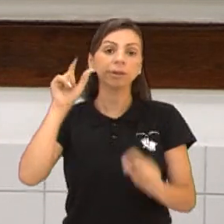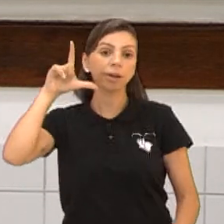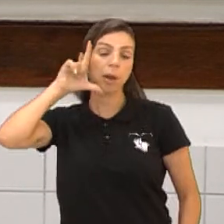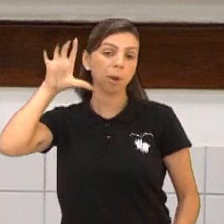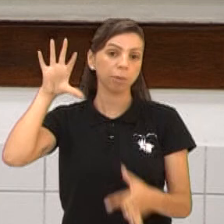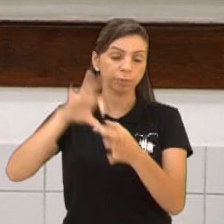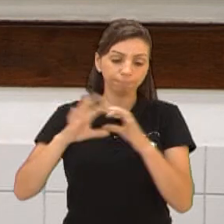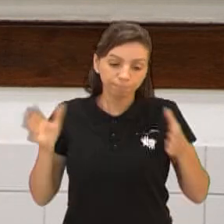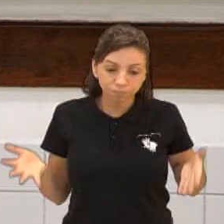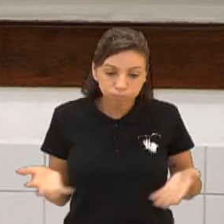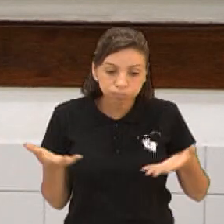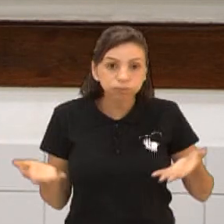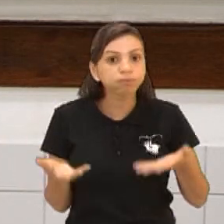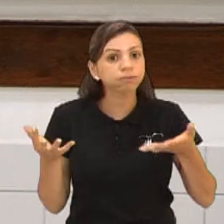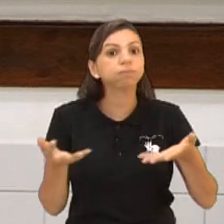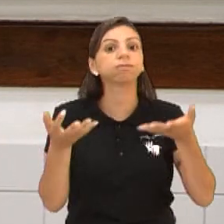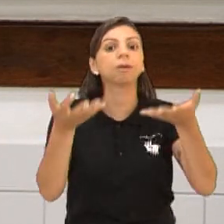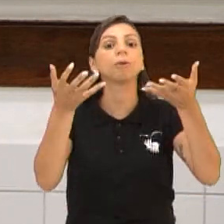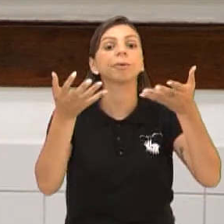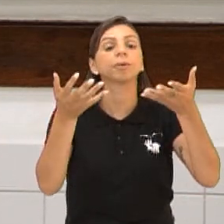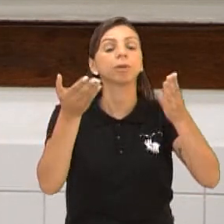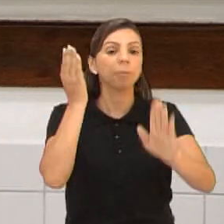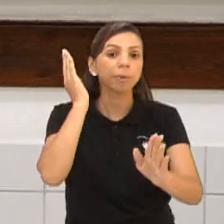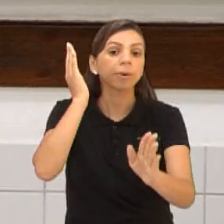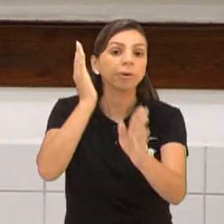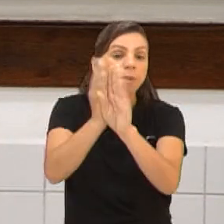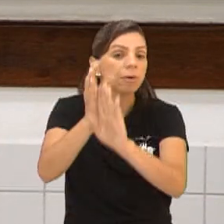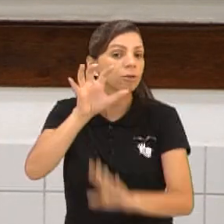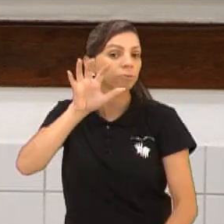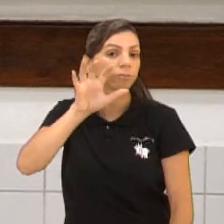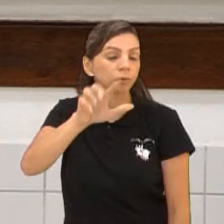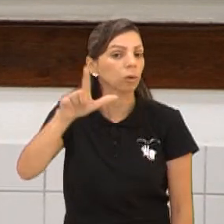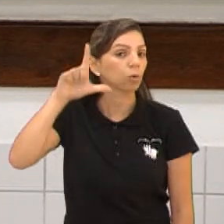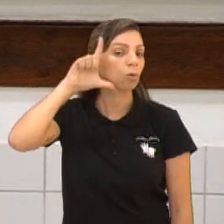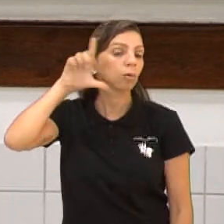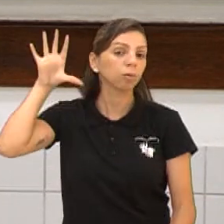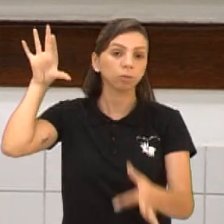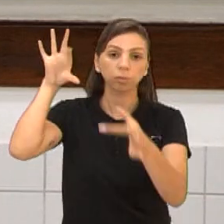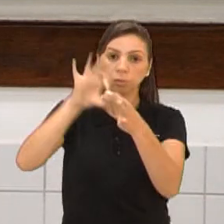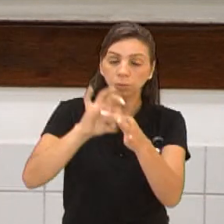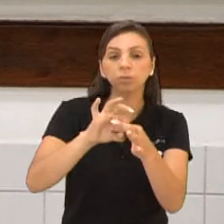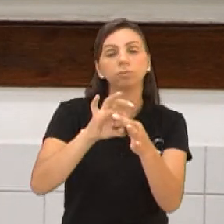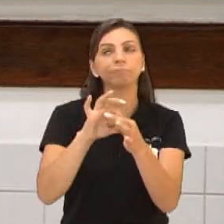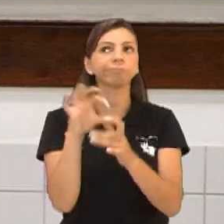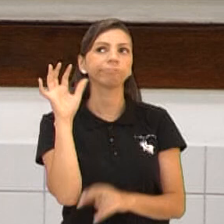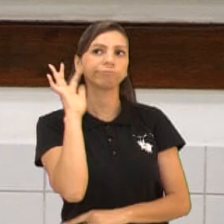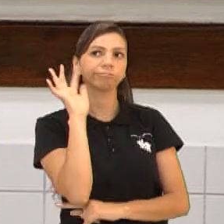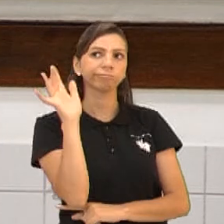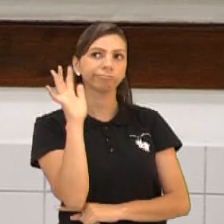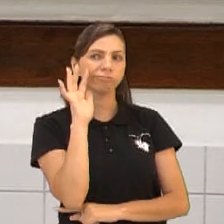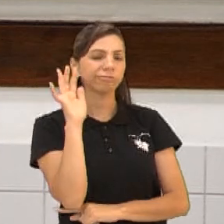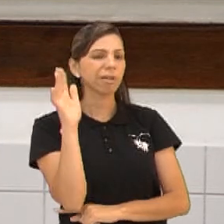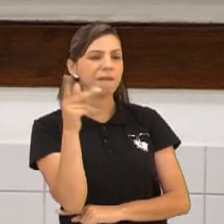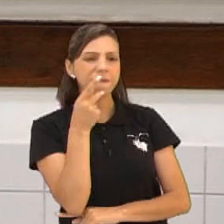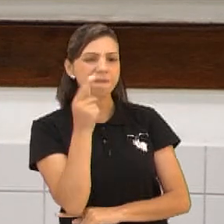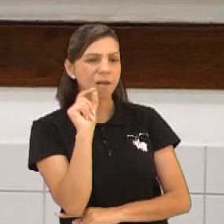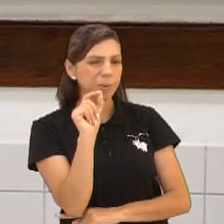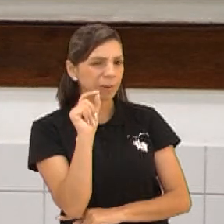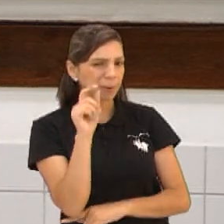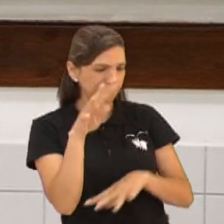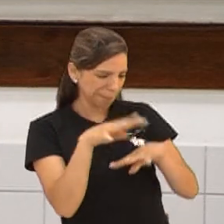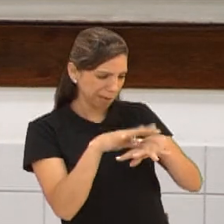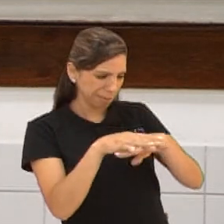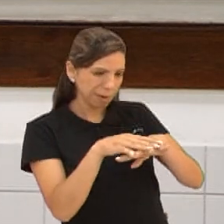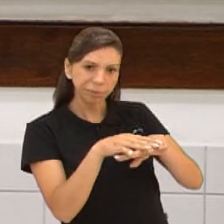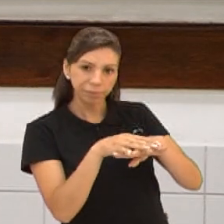ajudar nesse para lá por isso que como se fala de lógica Talvez venha a sua mente aí um pouco de matemática tem